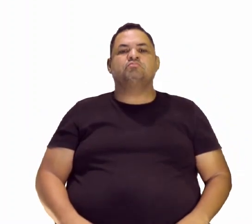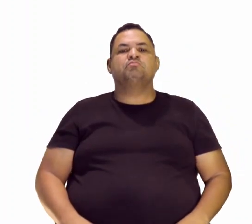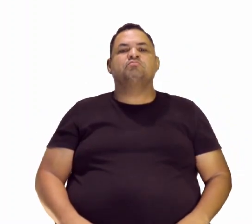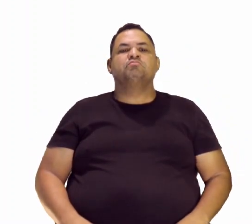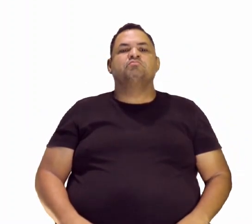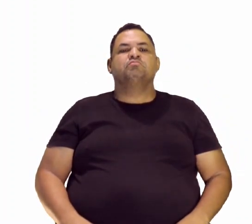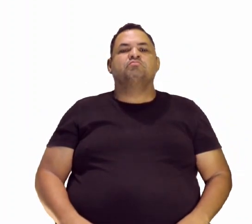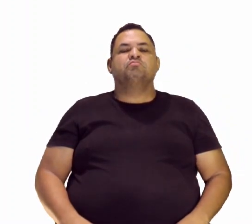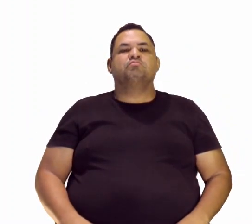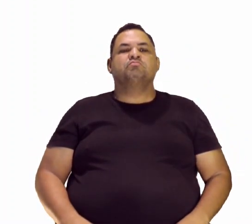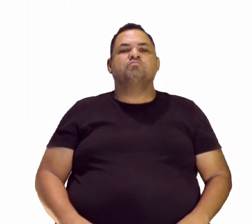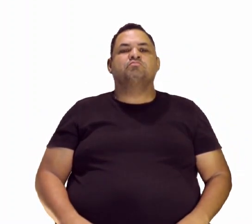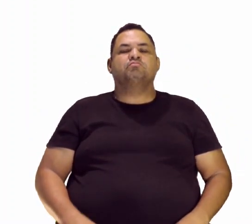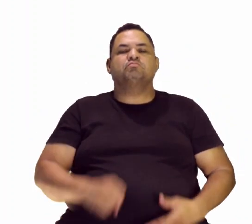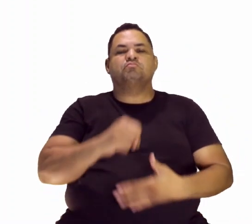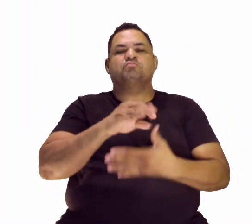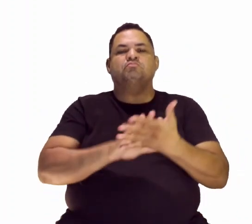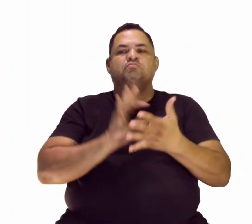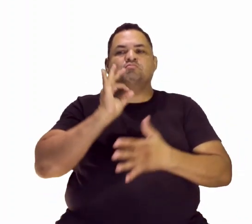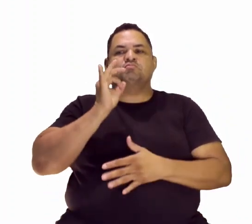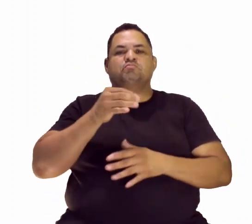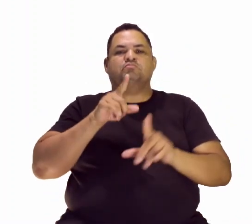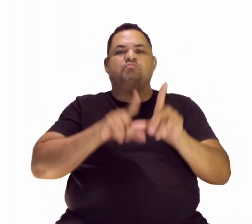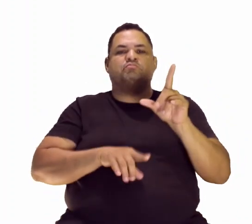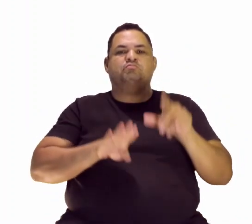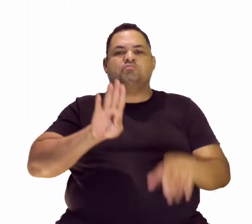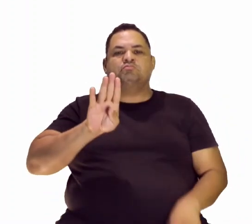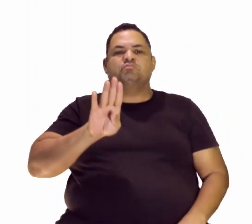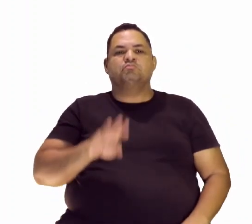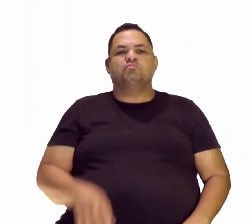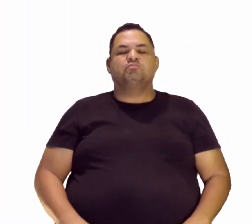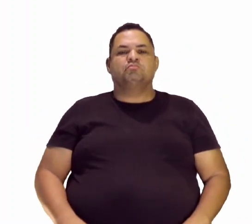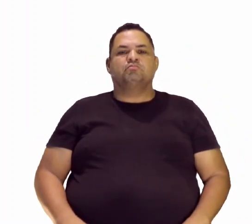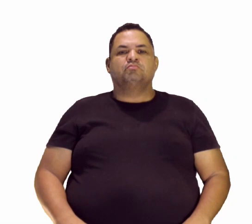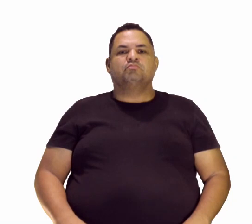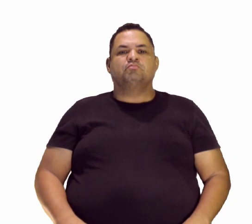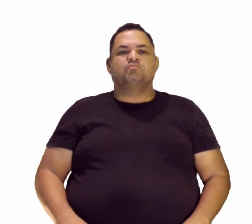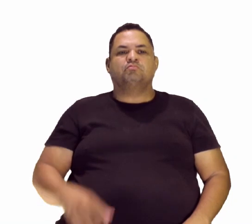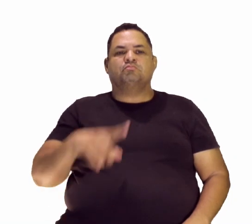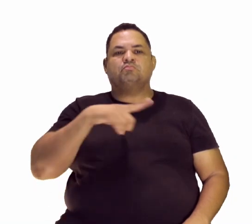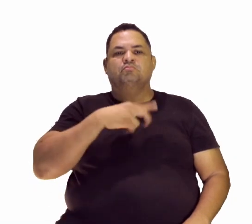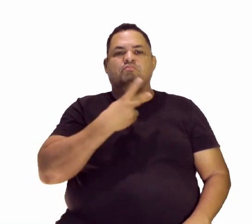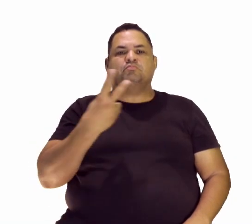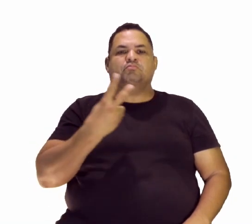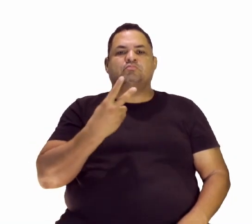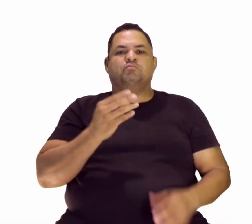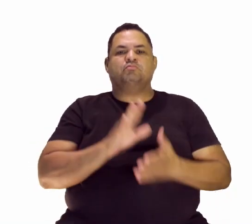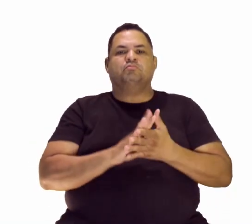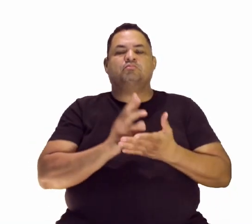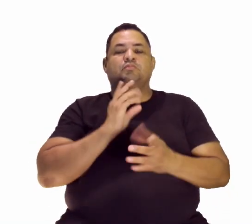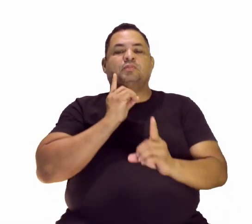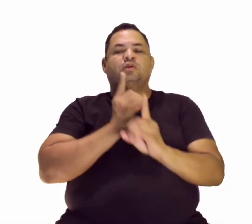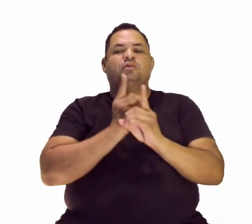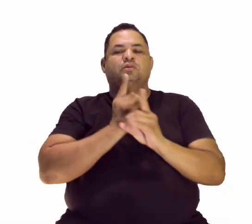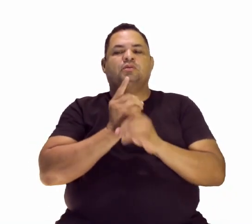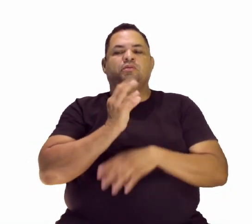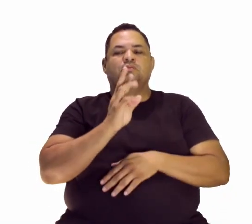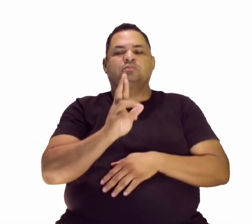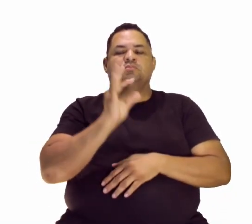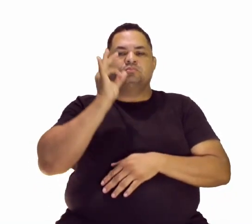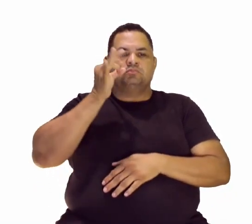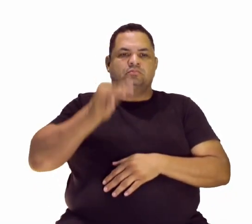seguinte. A alternativa correta é a letra B. Existem duas maneiras de chegar à resposta certa.